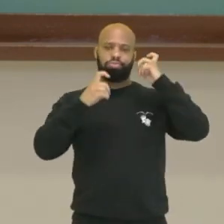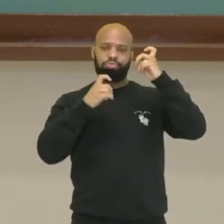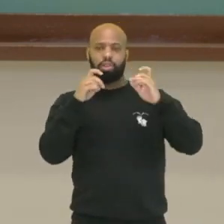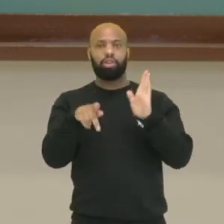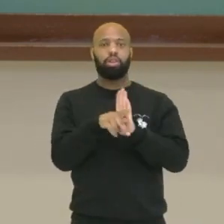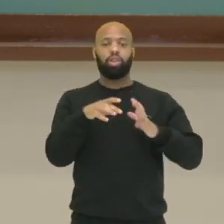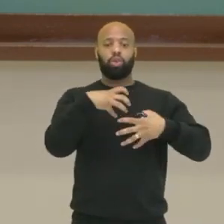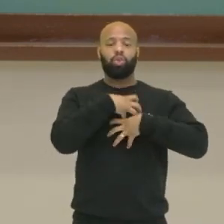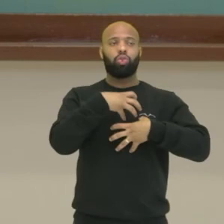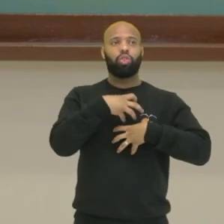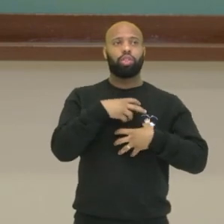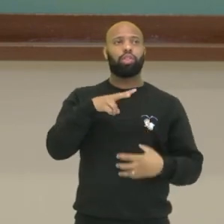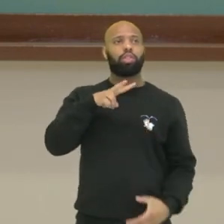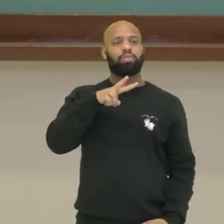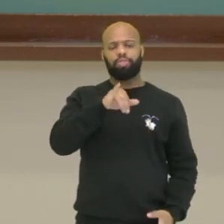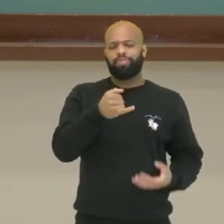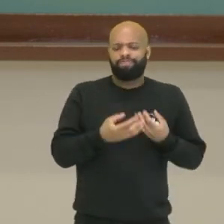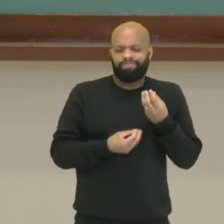forma